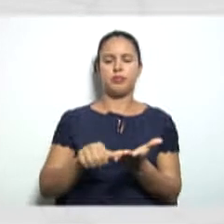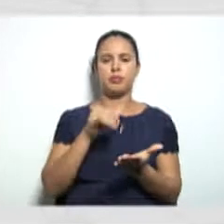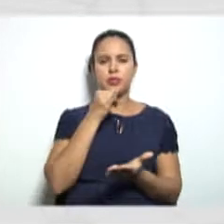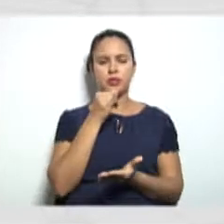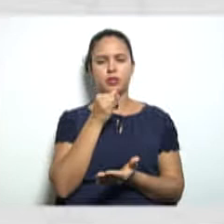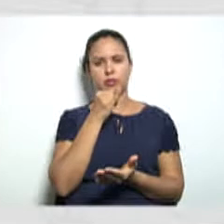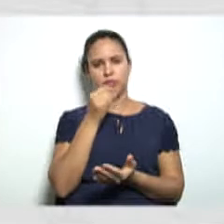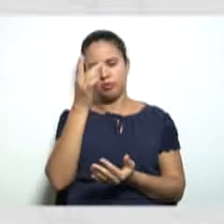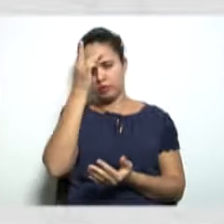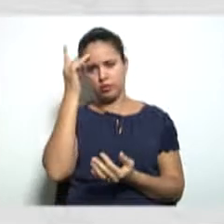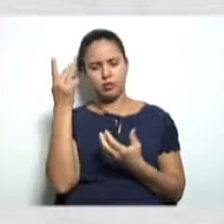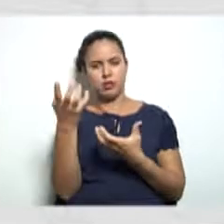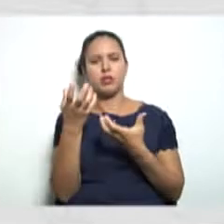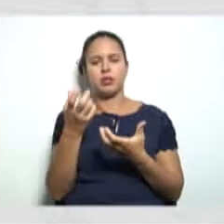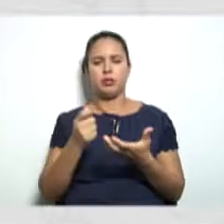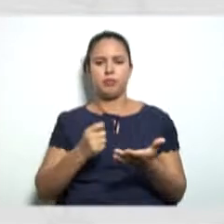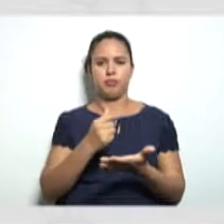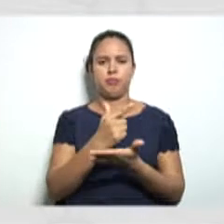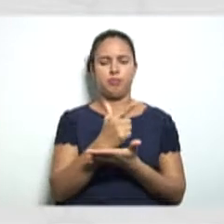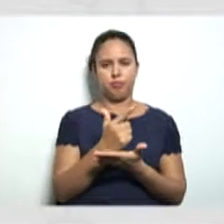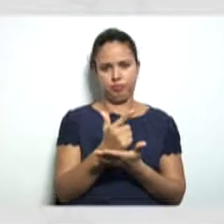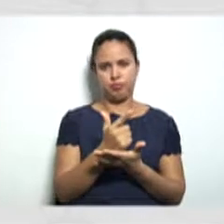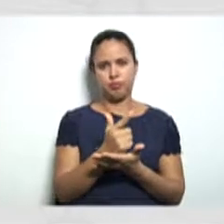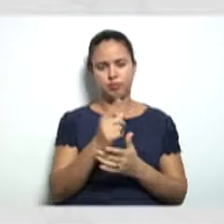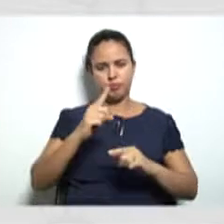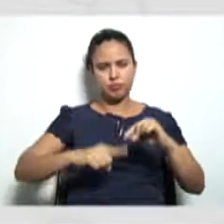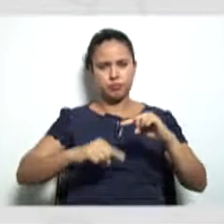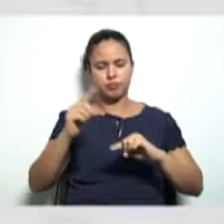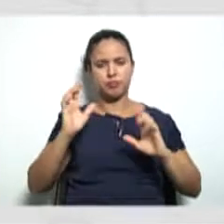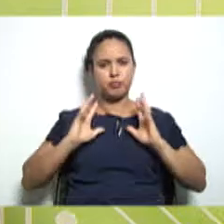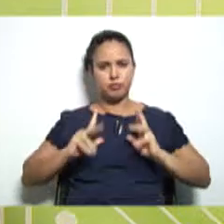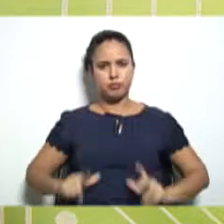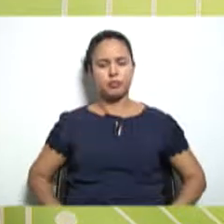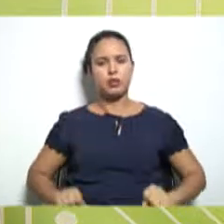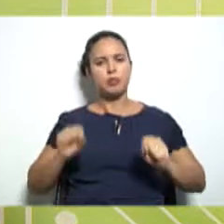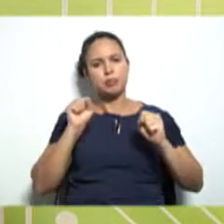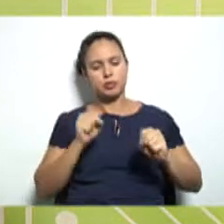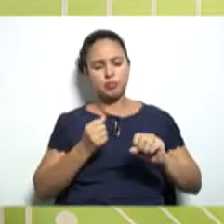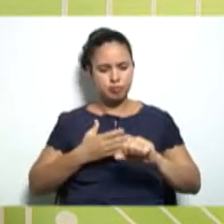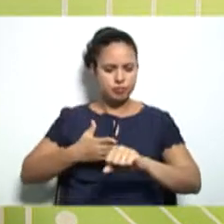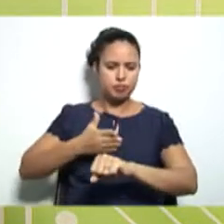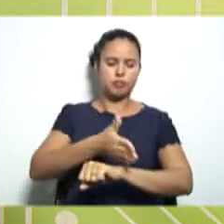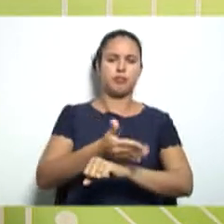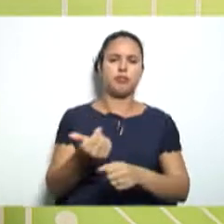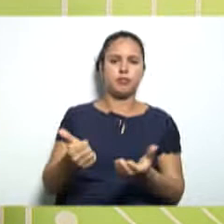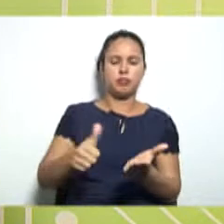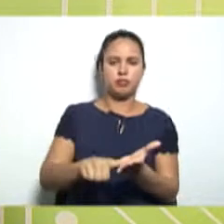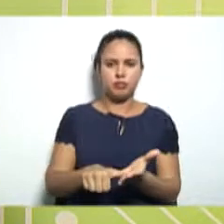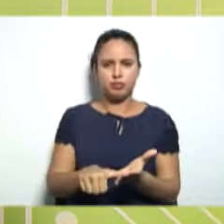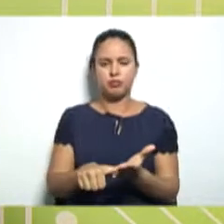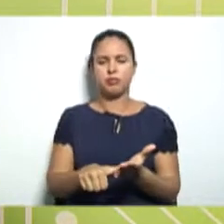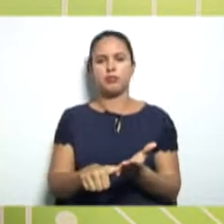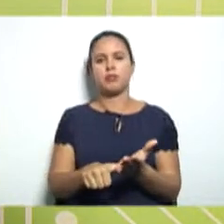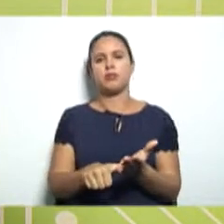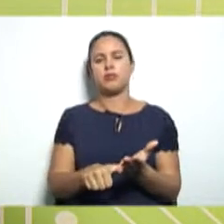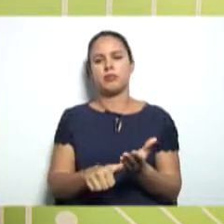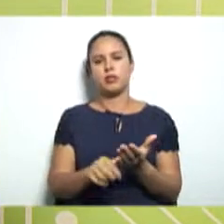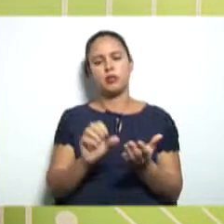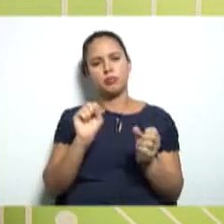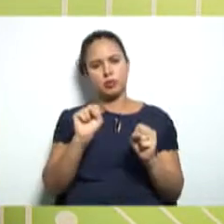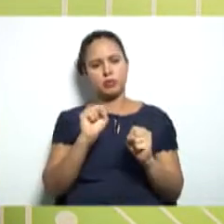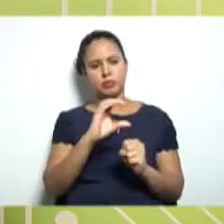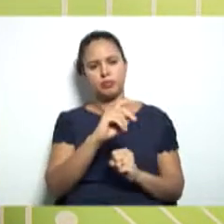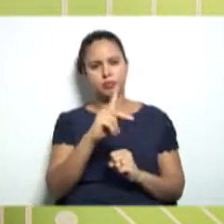mundo que queira comprar material de limpeza pode entrar nessa cooperativa aberta de consumo de material de limpeza. Cooperativas podem ser abertas, podem